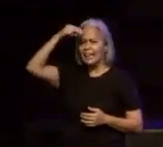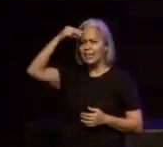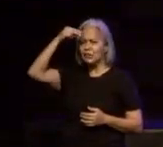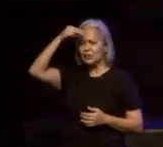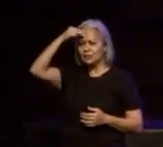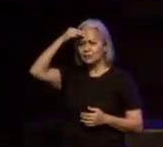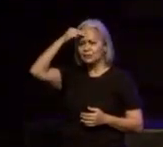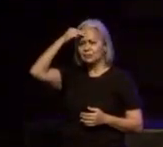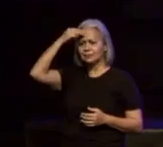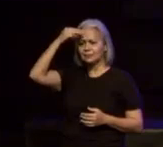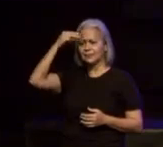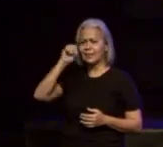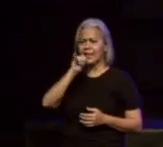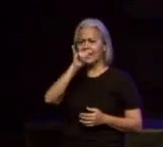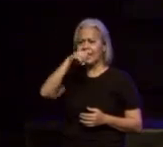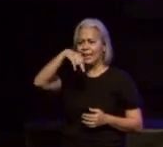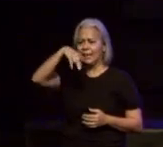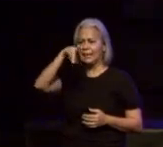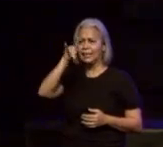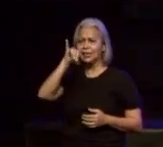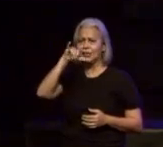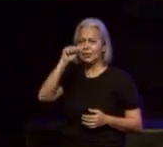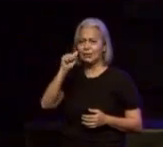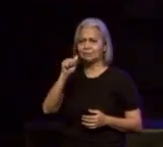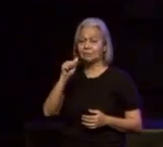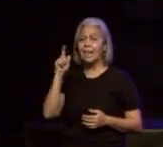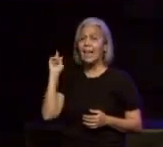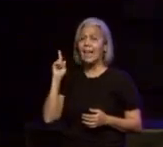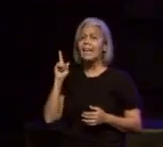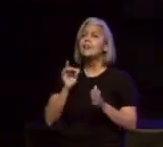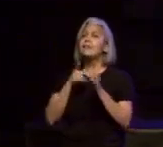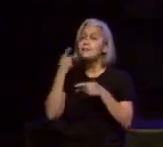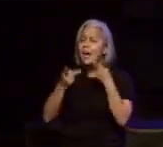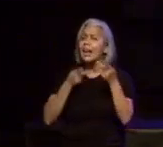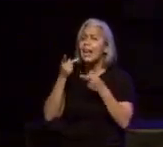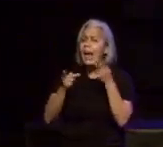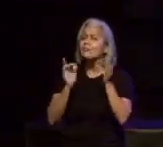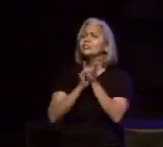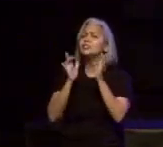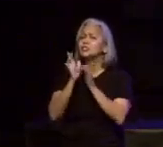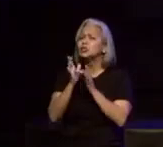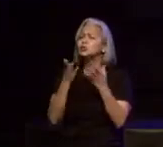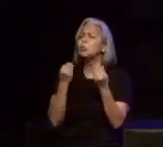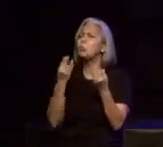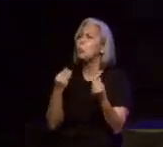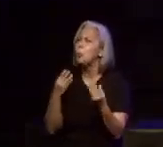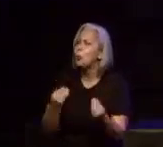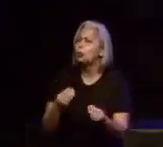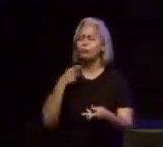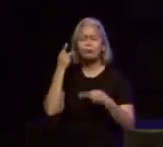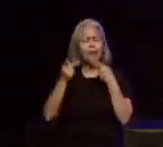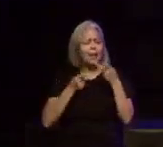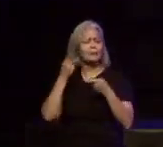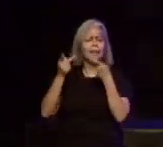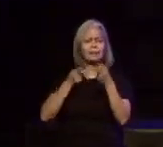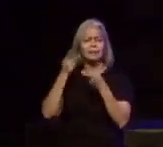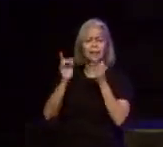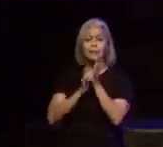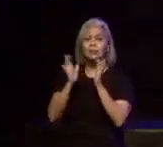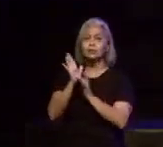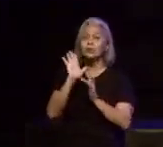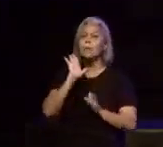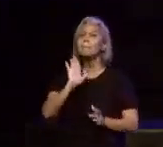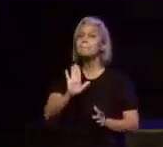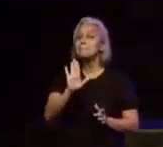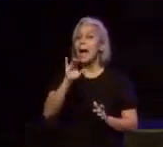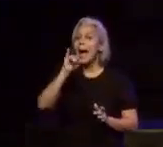frequência. Mas ele não queria ser cristão, ele resiste ao cristianismo. Tem uma frase famosa dele que ele fala para cristãos,